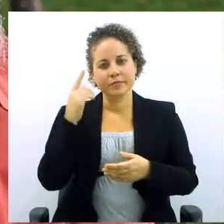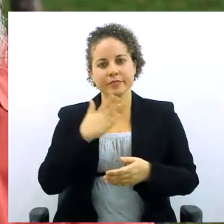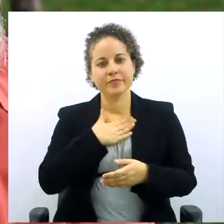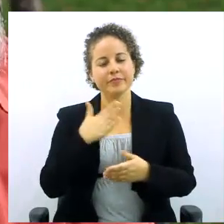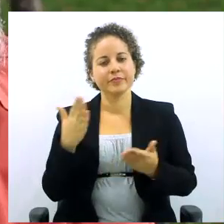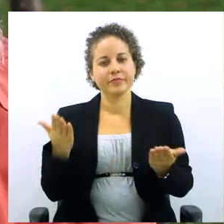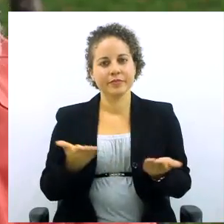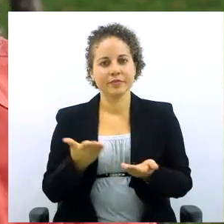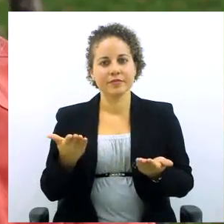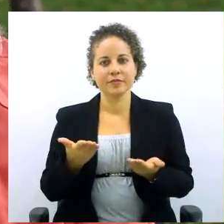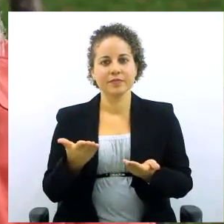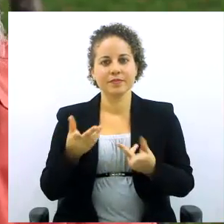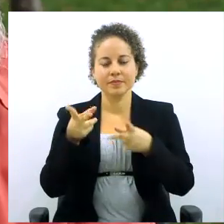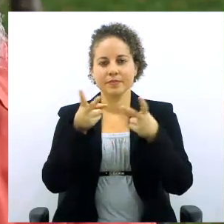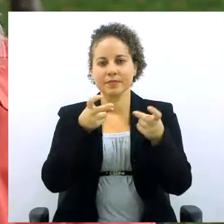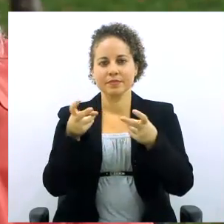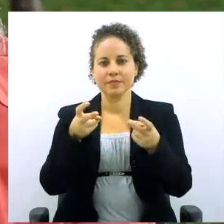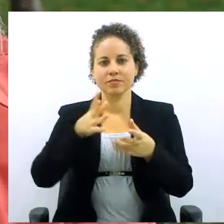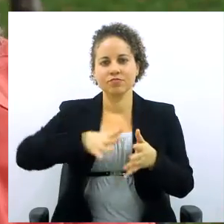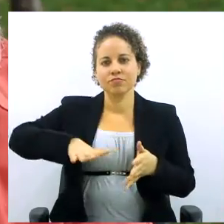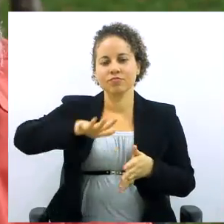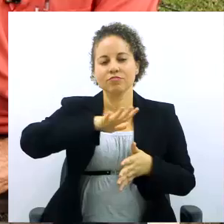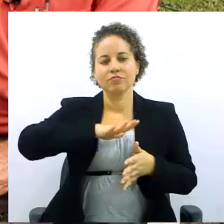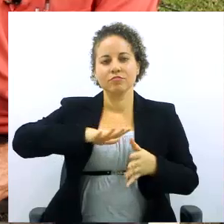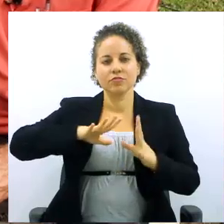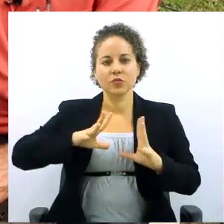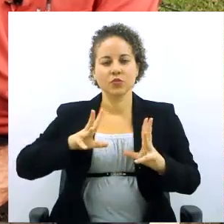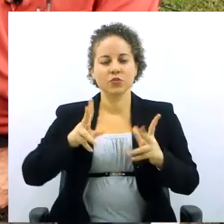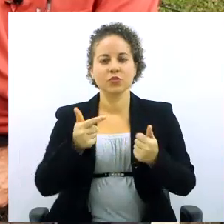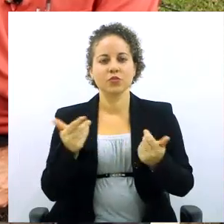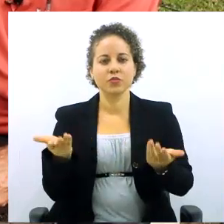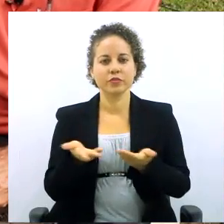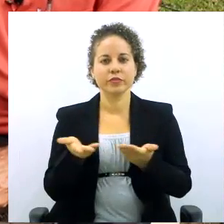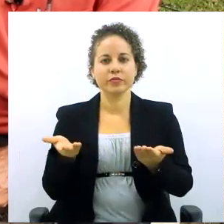leva a essa visão mais geral, holística,